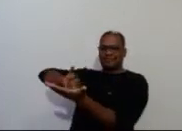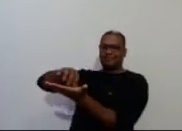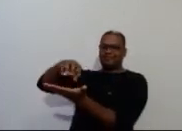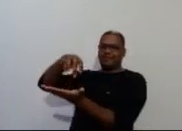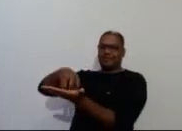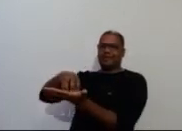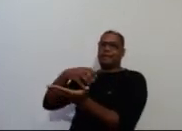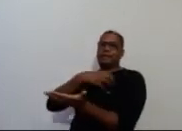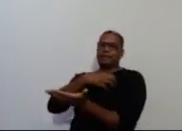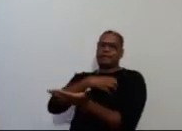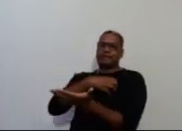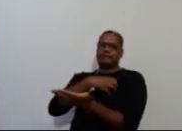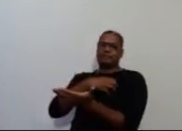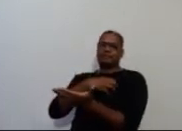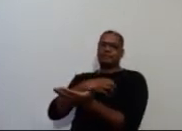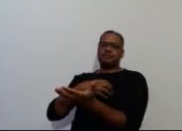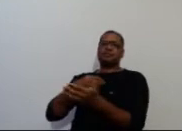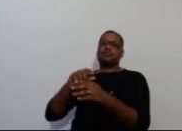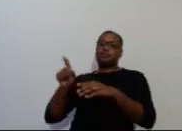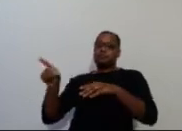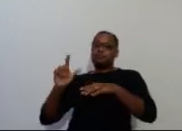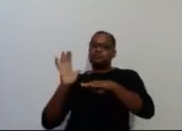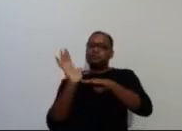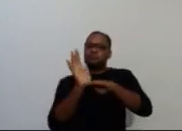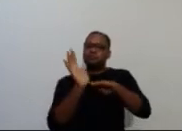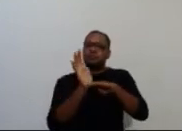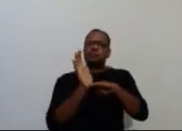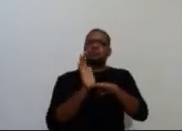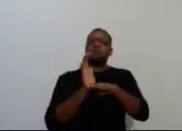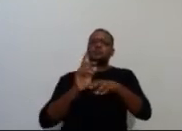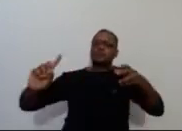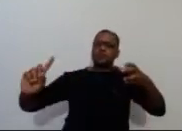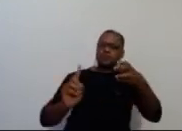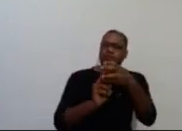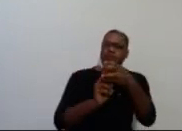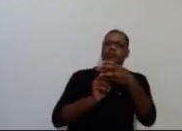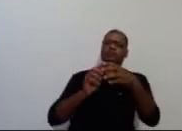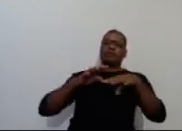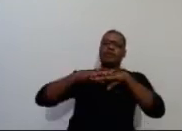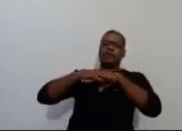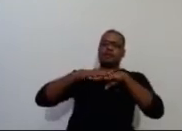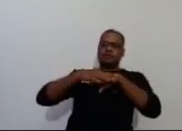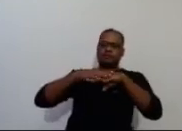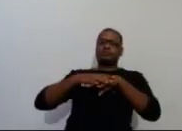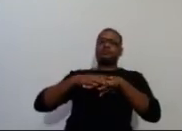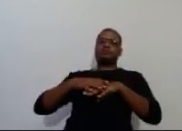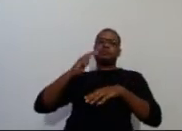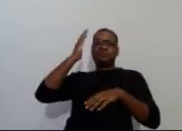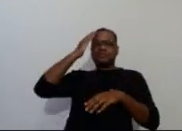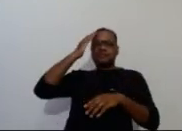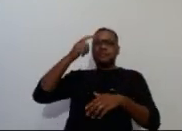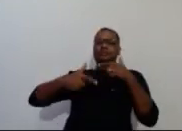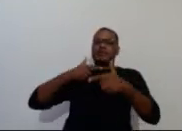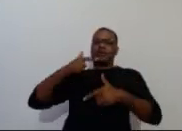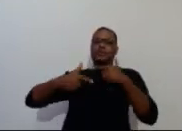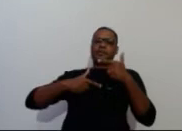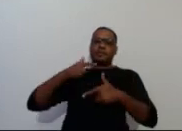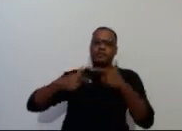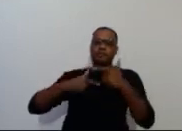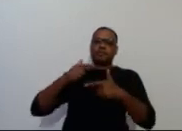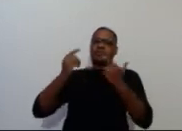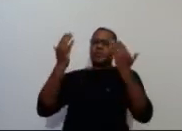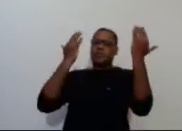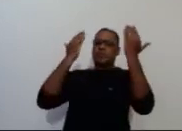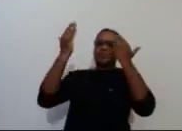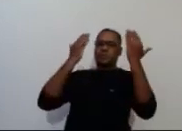rede, como membro da rede, e a sua atuação face, em comparação ao resto do Bahia, é